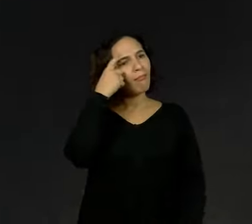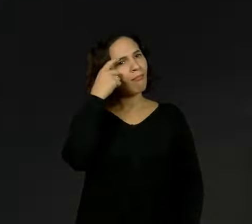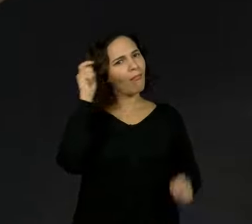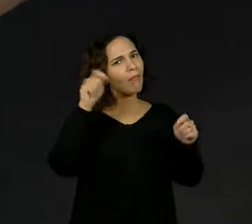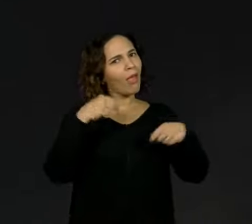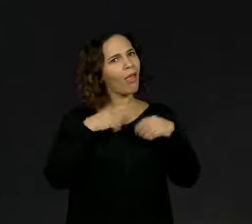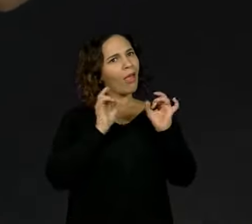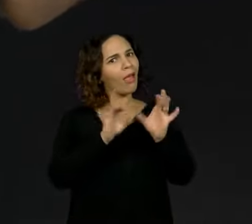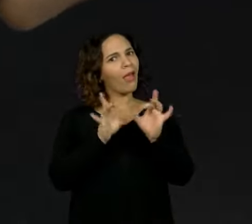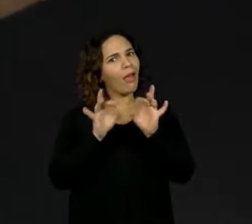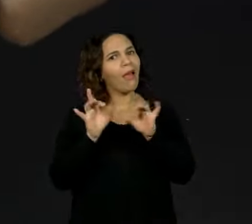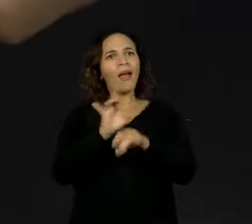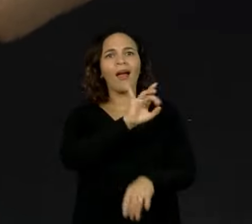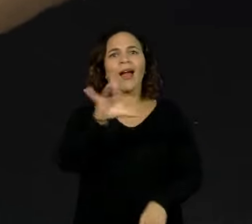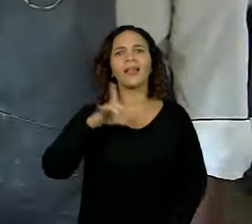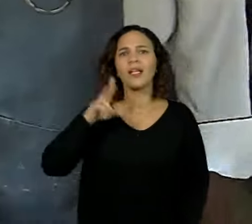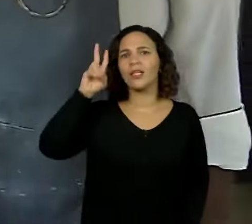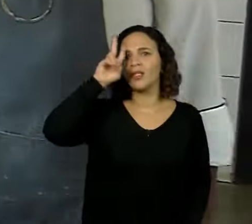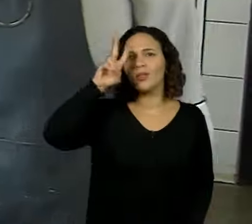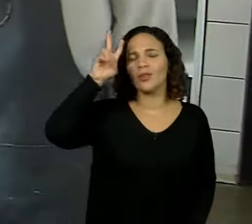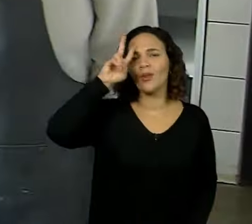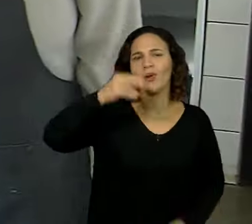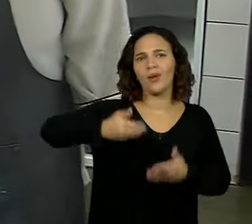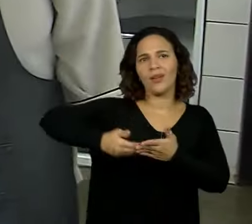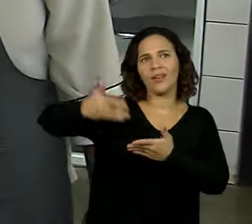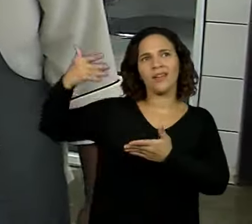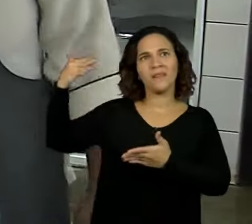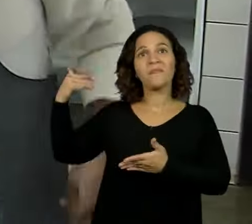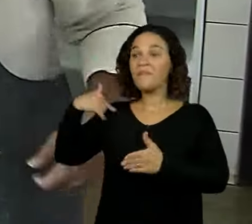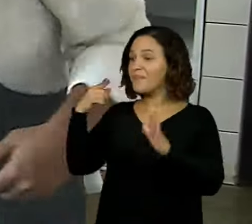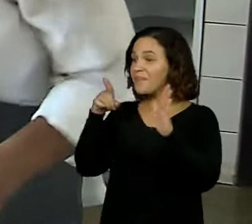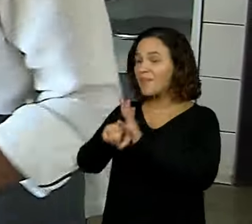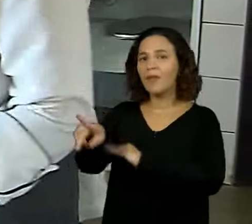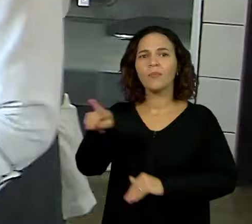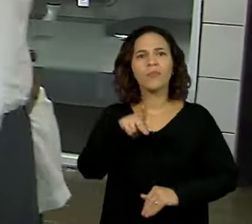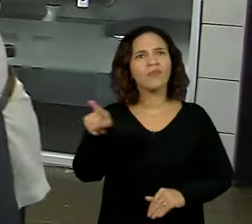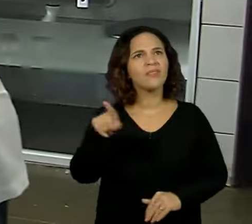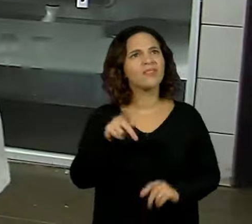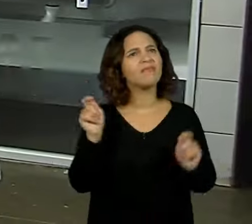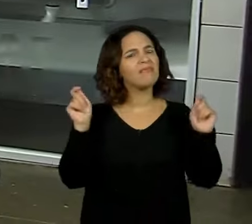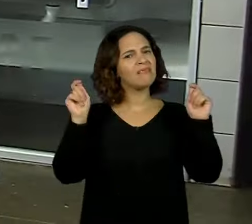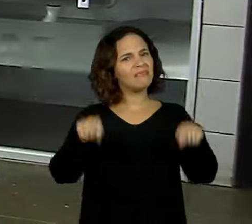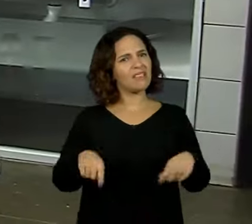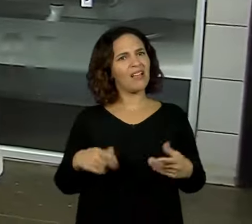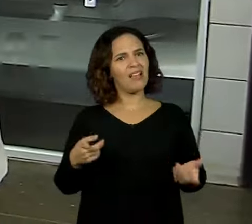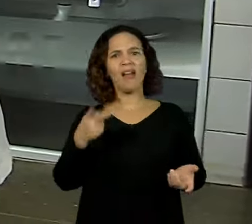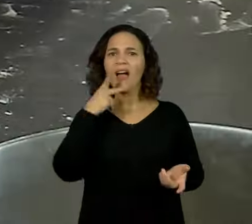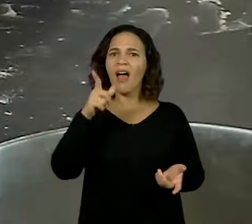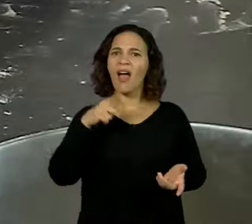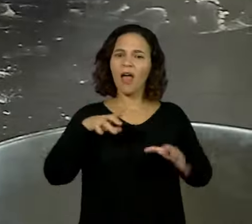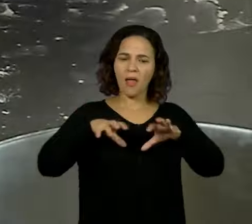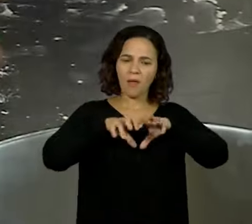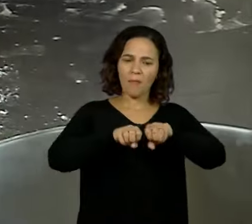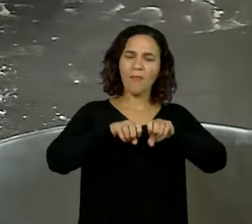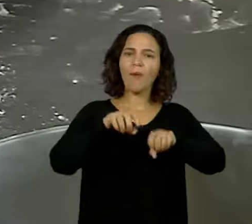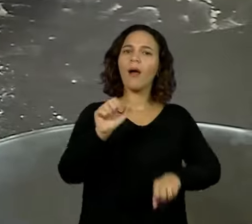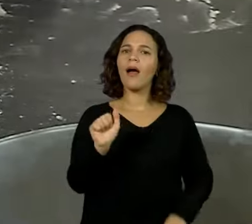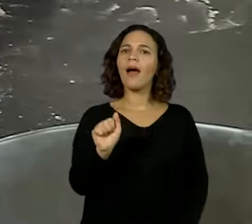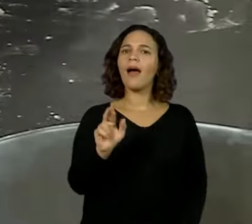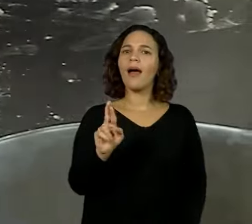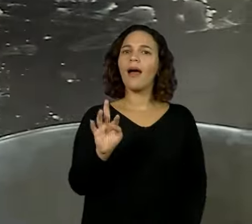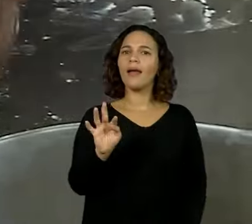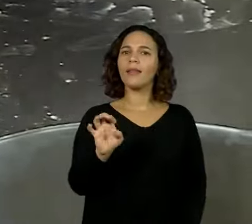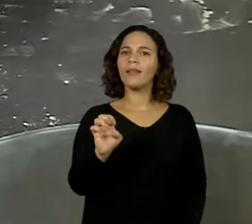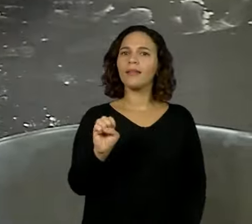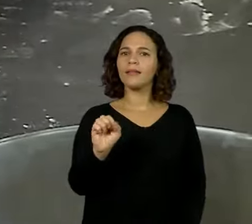Cada um de nós tem uma história, né? Tem uma bagagem. E é o que eu perguntei para a professora, né? Se a gente podia falar que era um pão artesanal. Porque hoje o